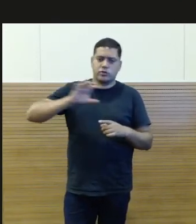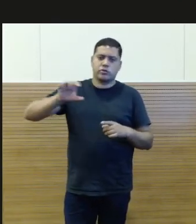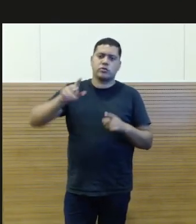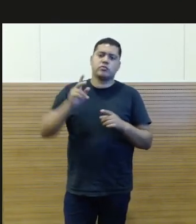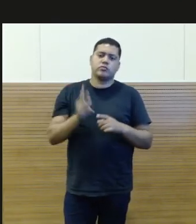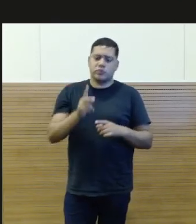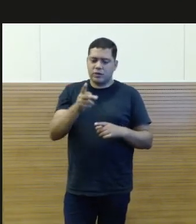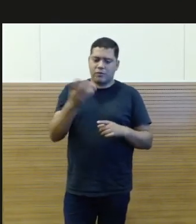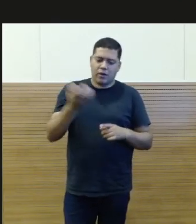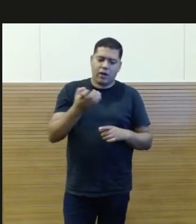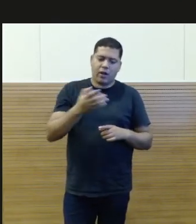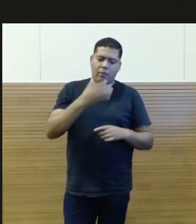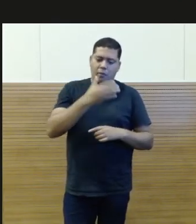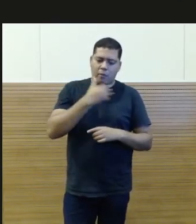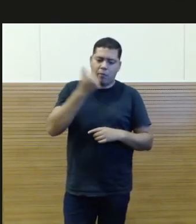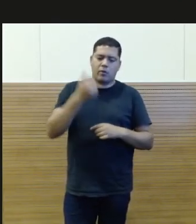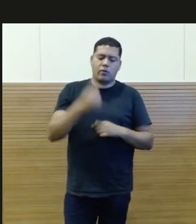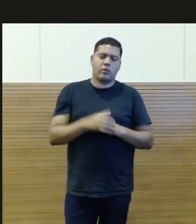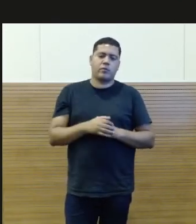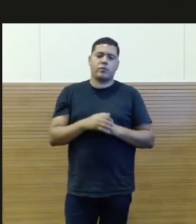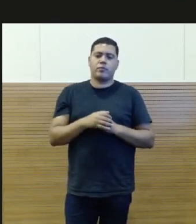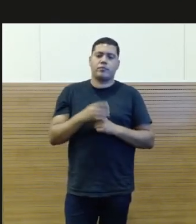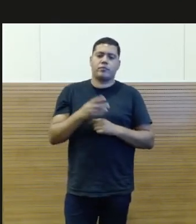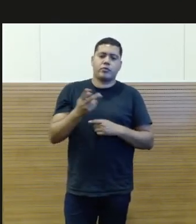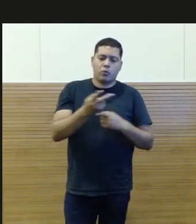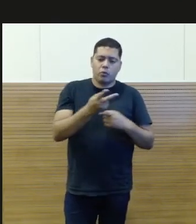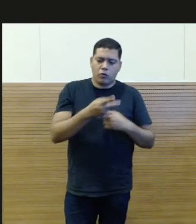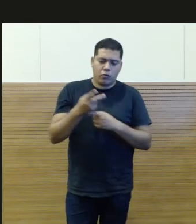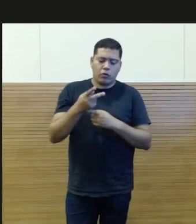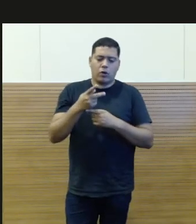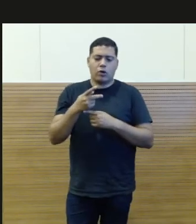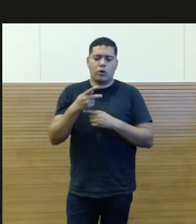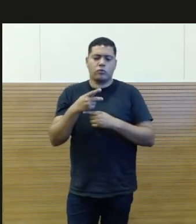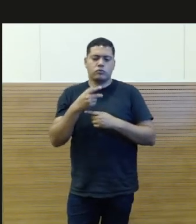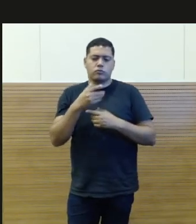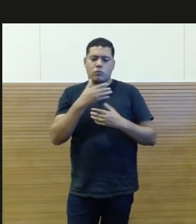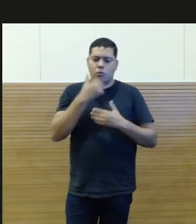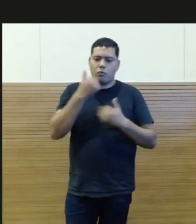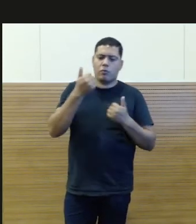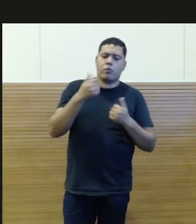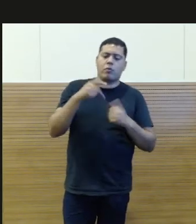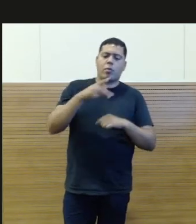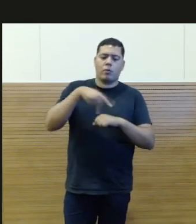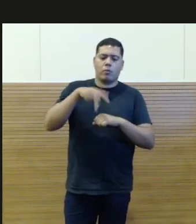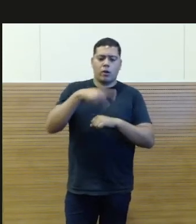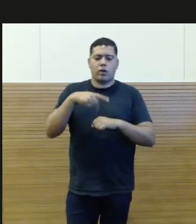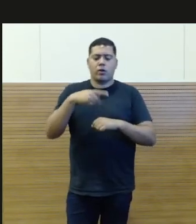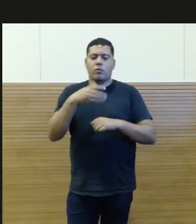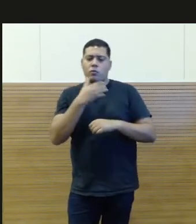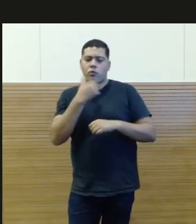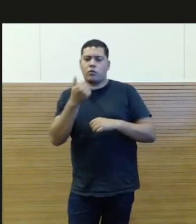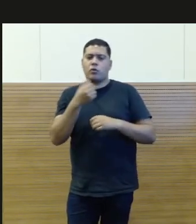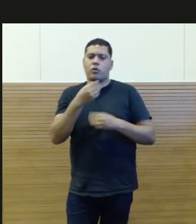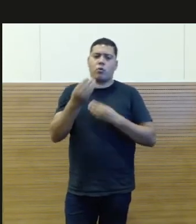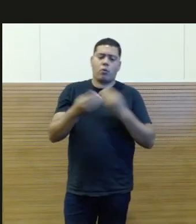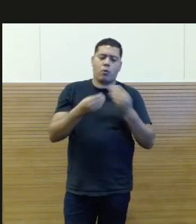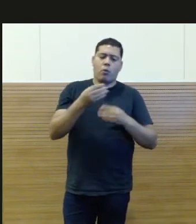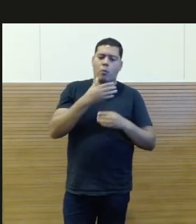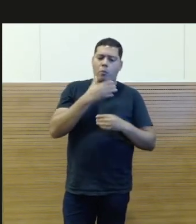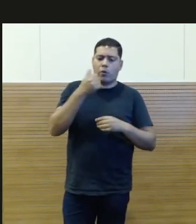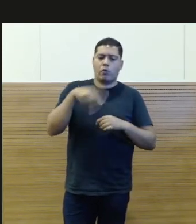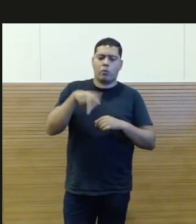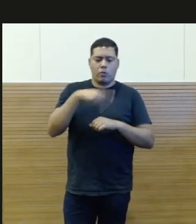essa excelência regulatória, buscando a experiência de cada um dos países, buscando a evidência de cada um dos países para